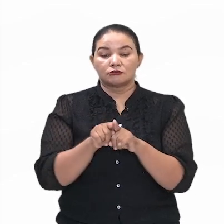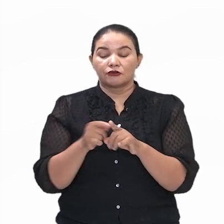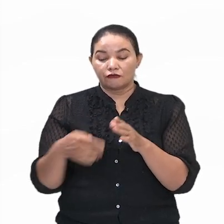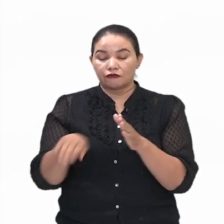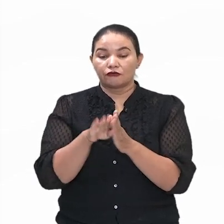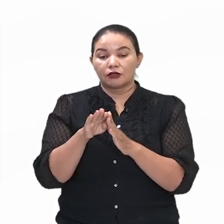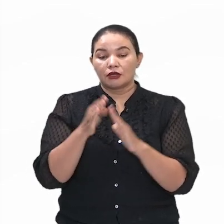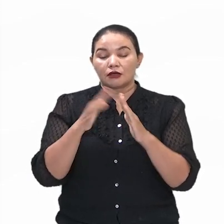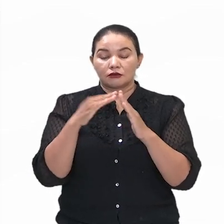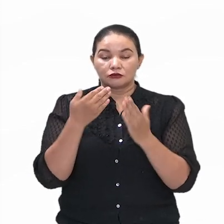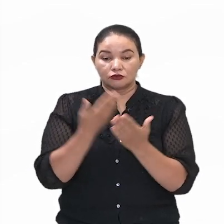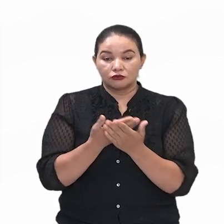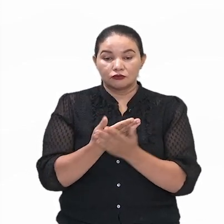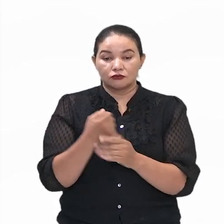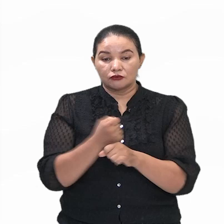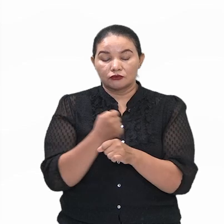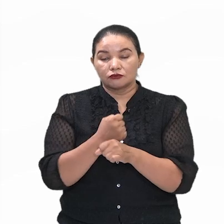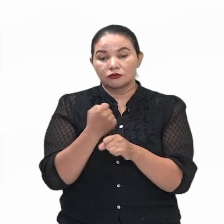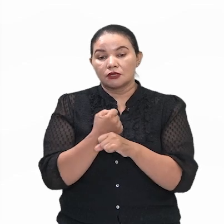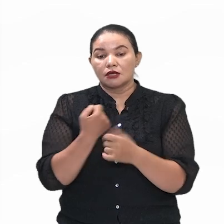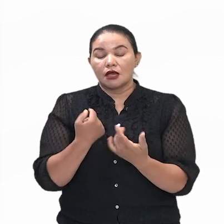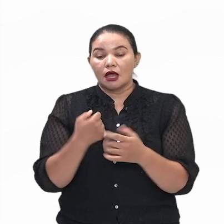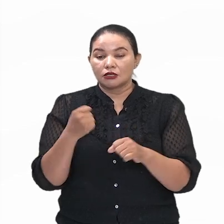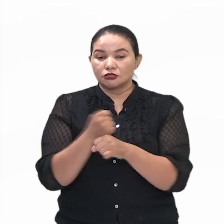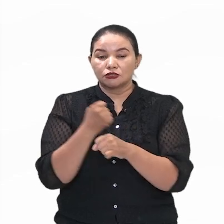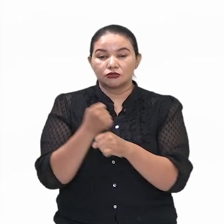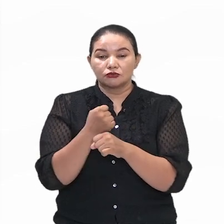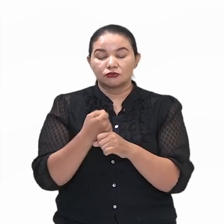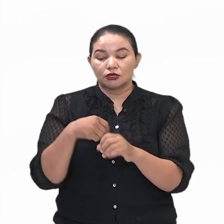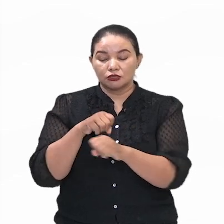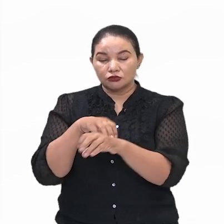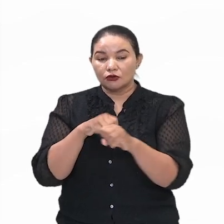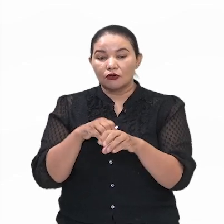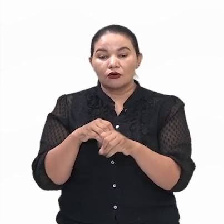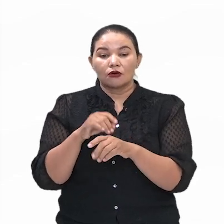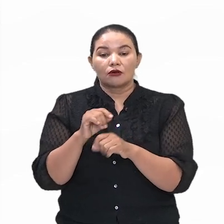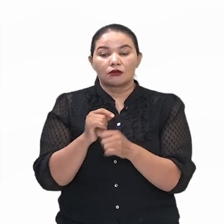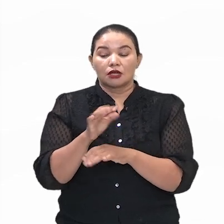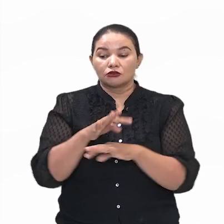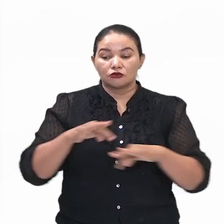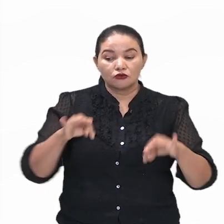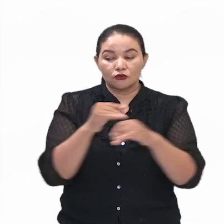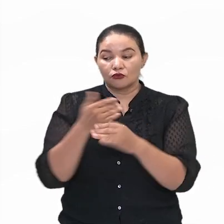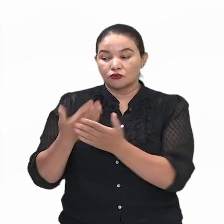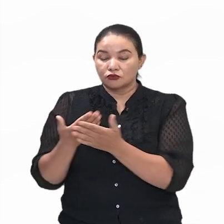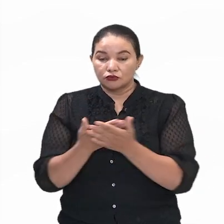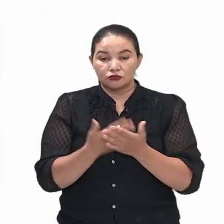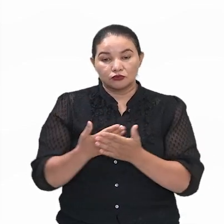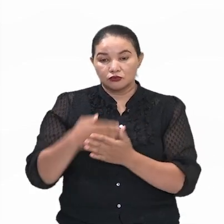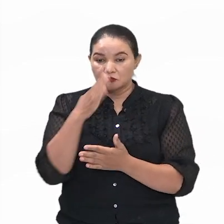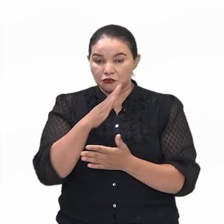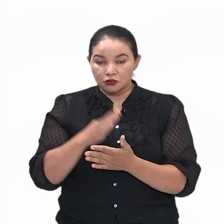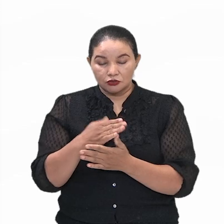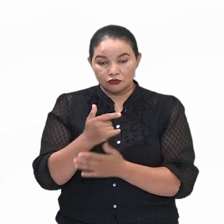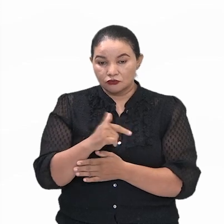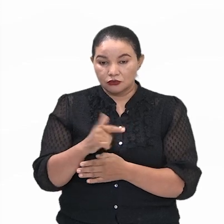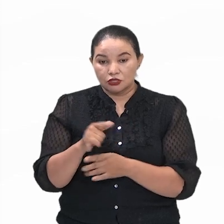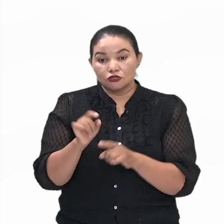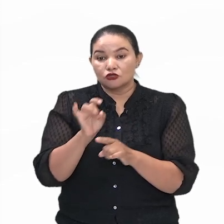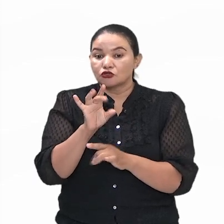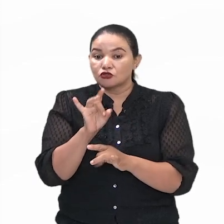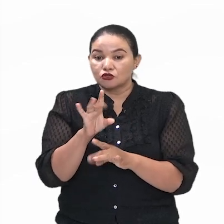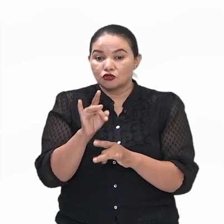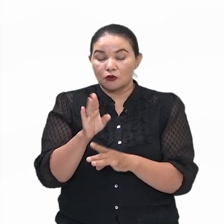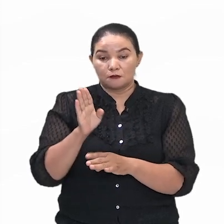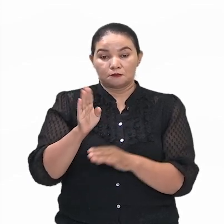essas escolas, é claro, não eram oferecidas a todas as pessoas do território brasileiro, apenas para a